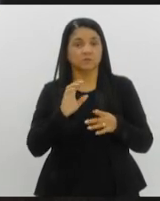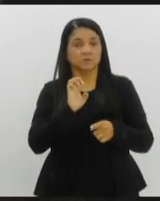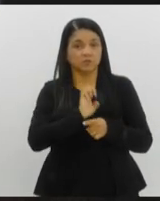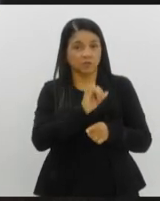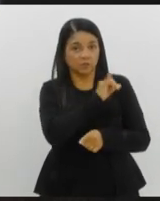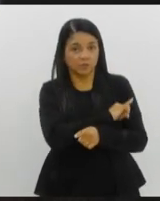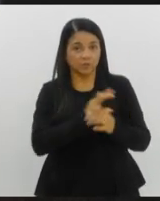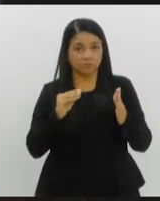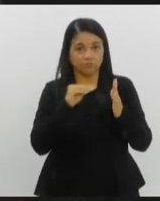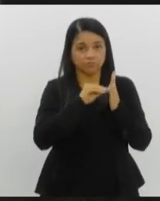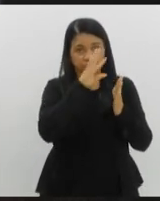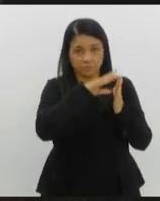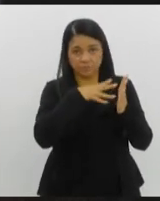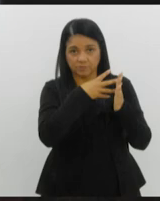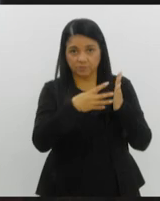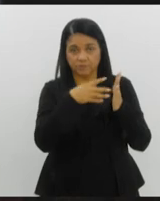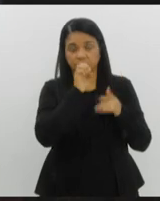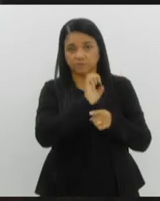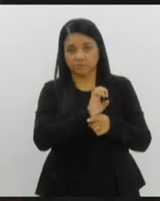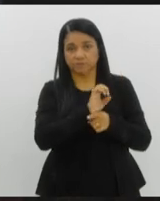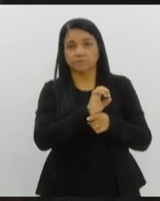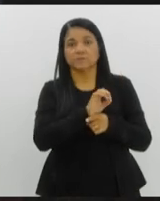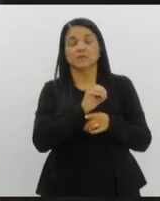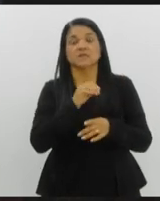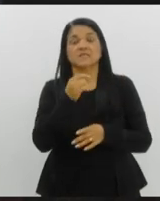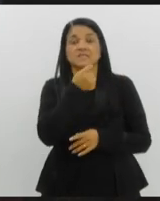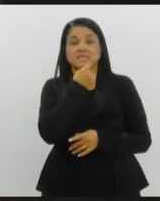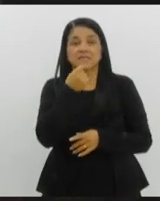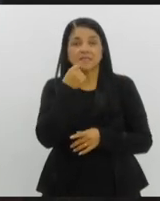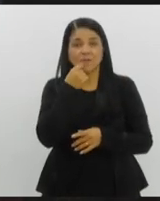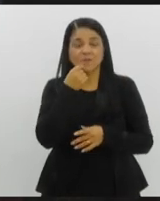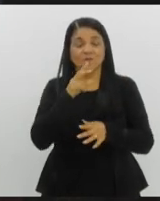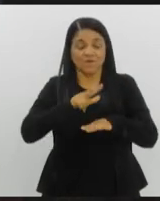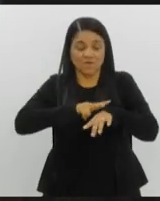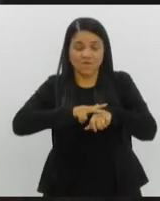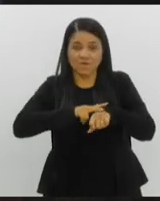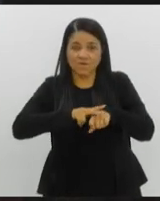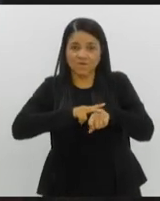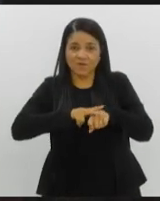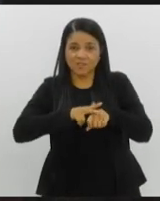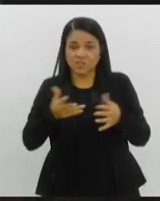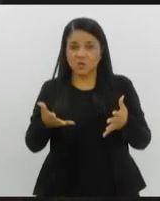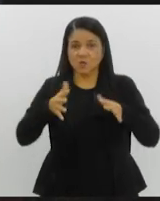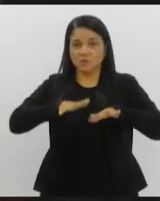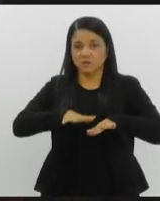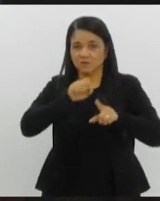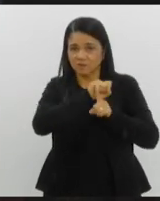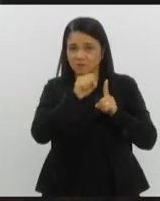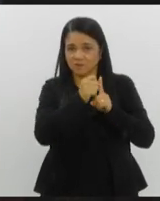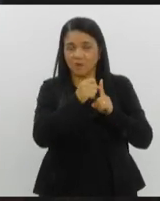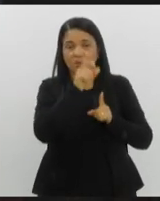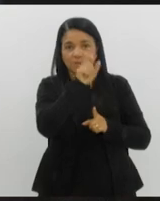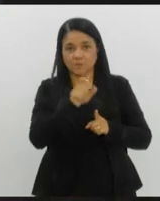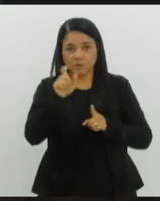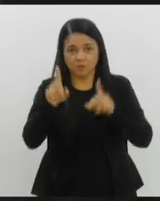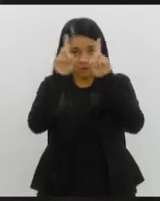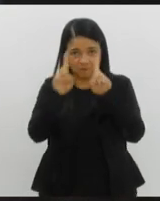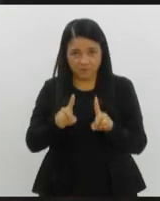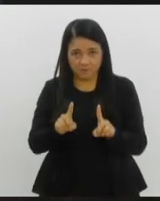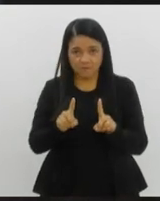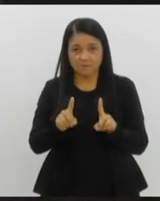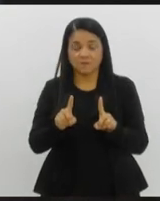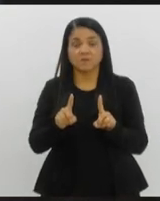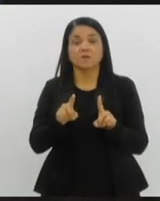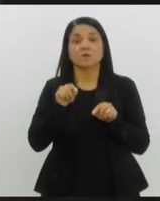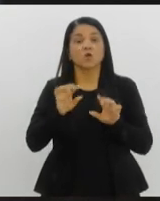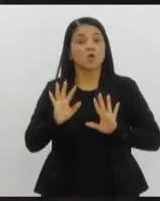incluir no calendário oficial do Estado do Rio de Janeiro o Setembro Verde, mês da inclusão social das pessoas com deficiência, a